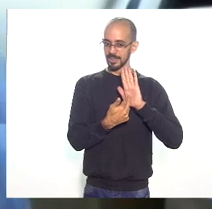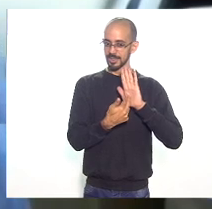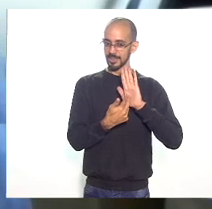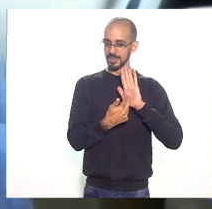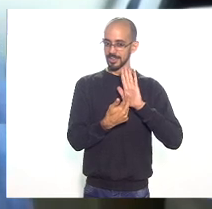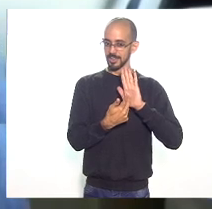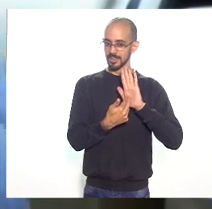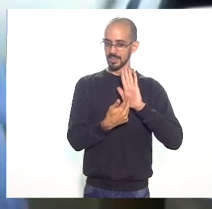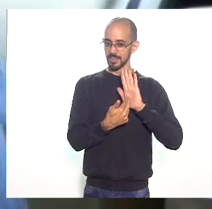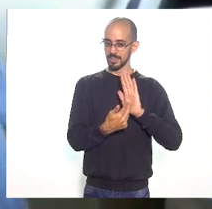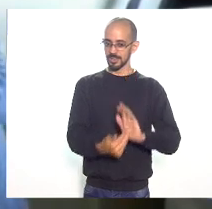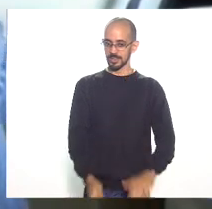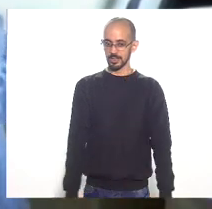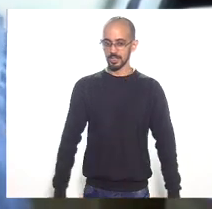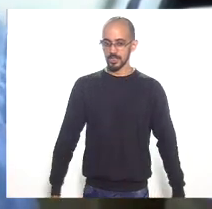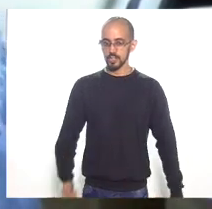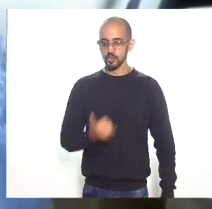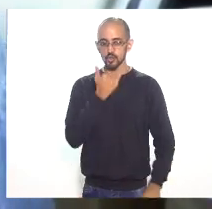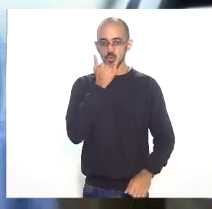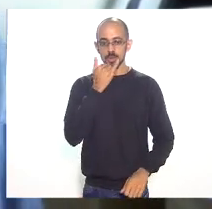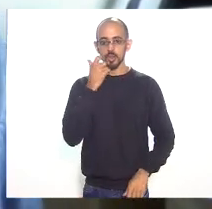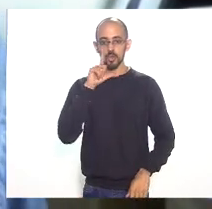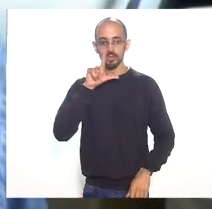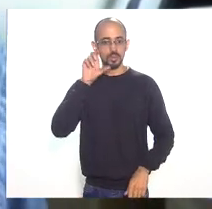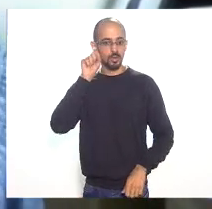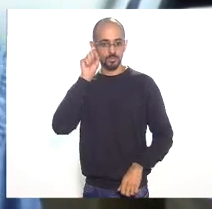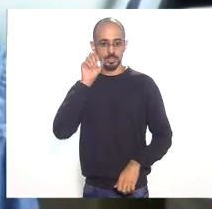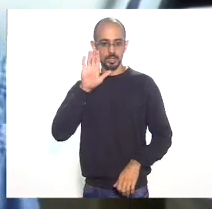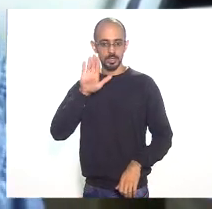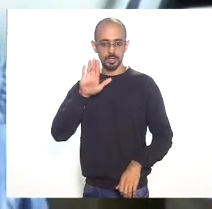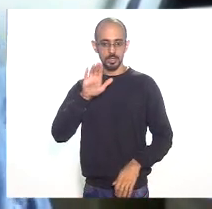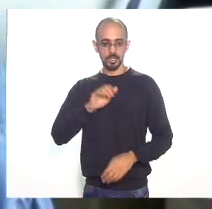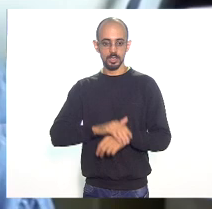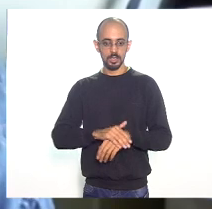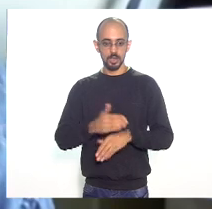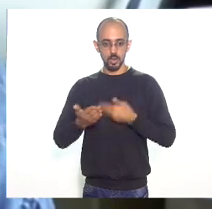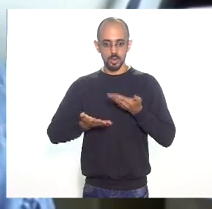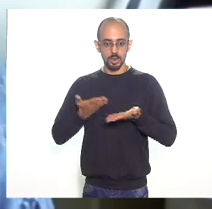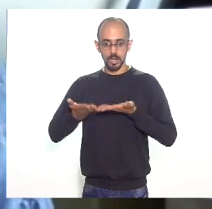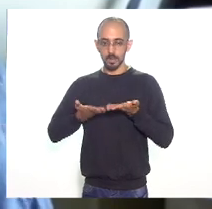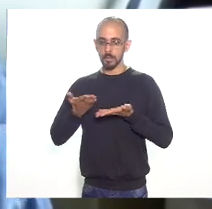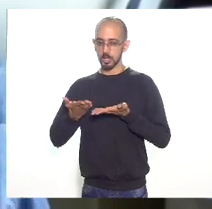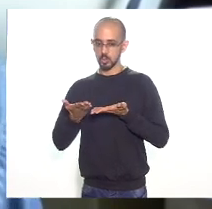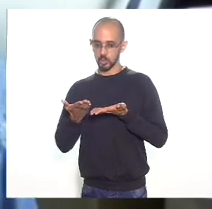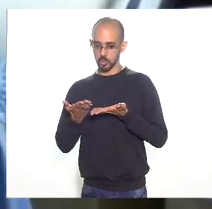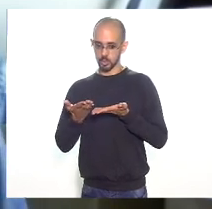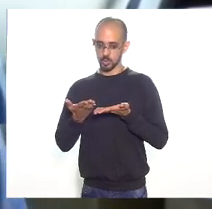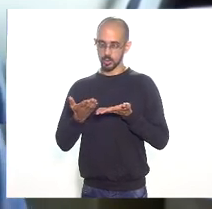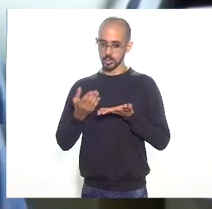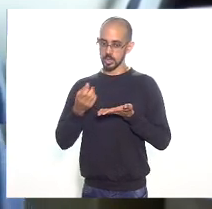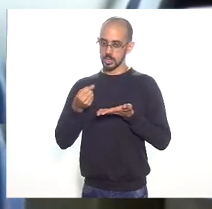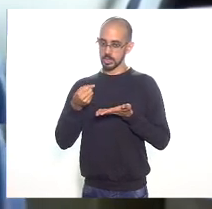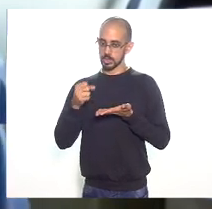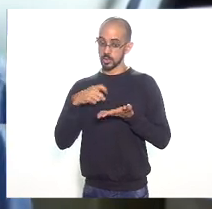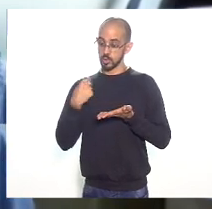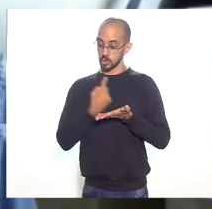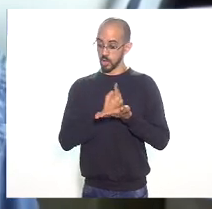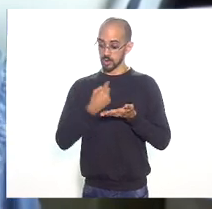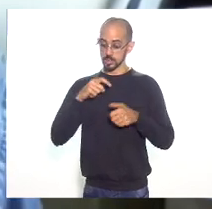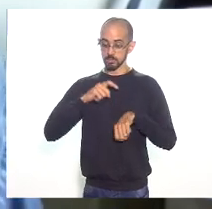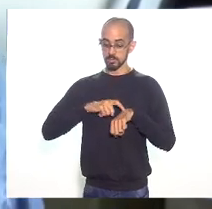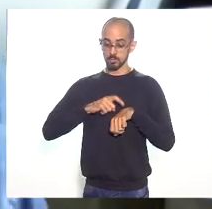Se estou a medir, nós vivemos em plena